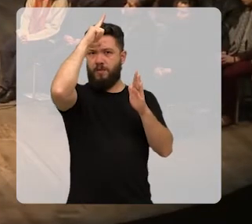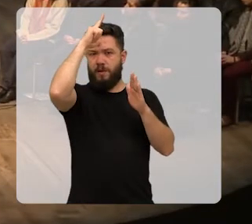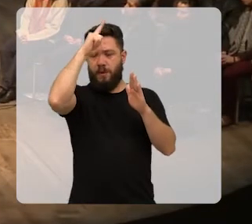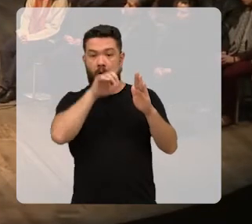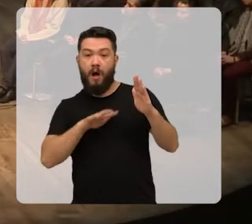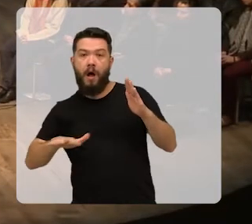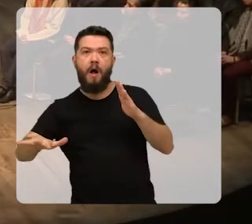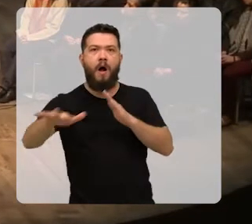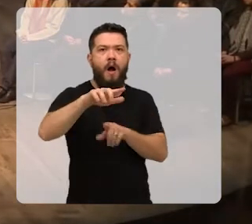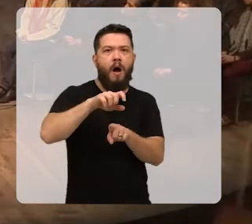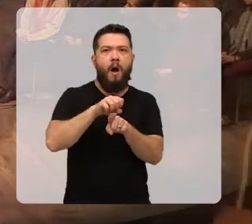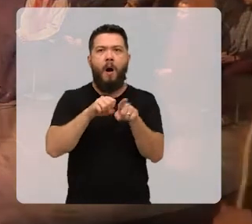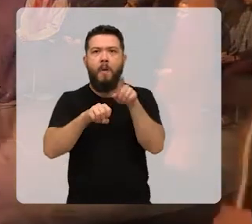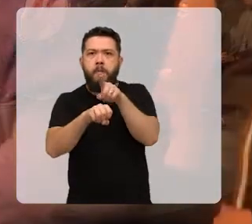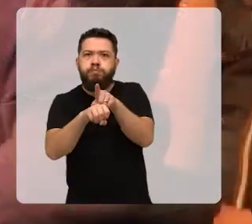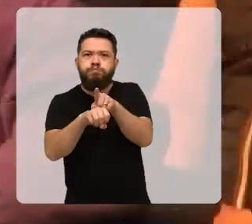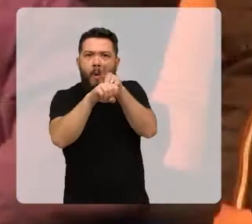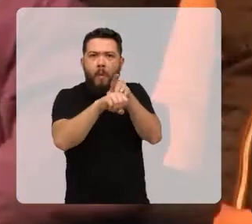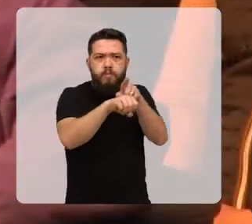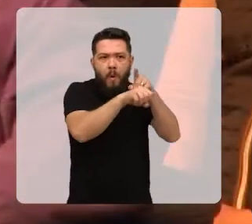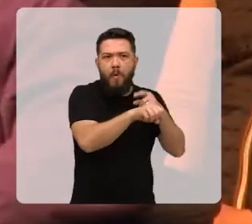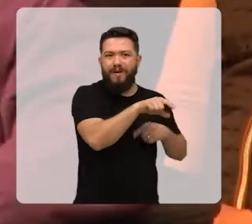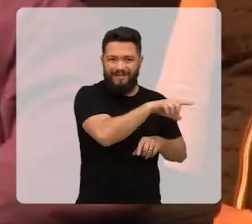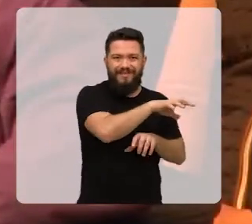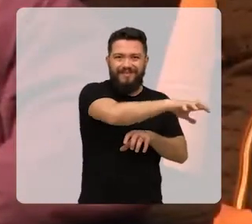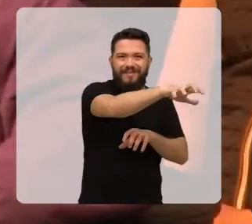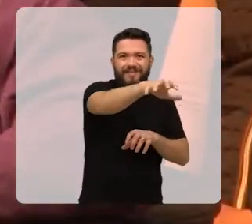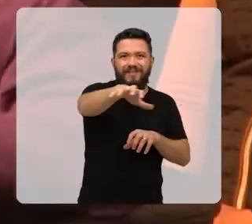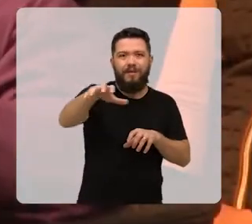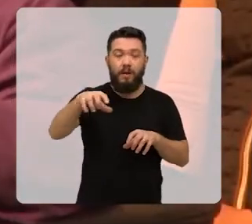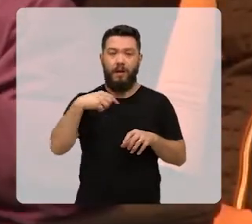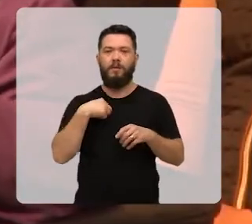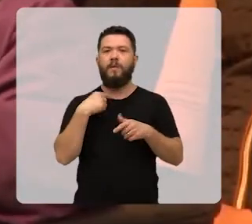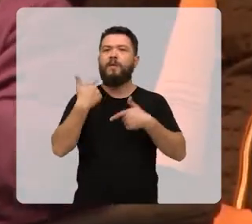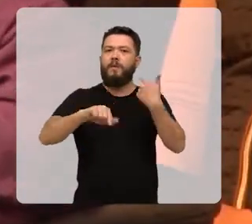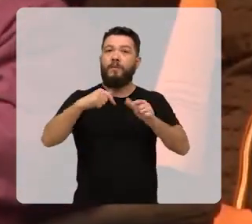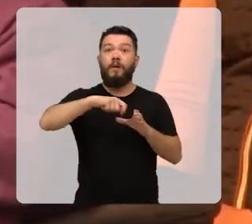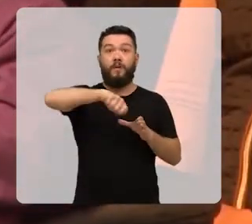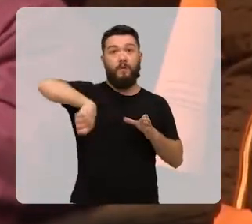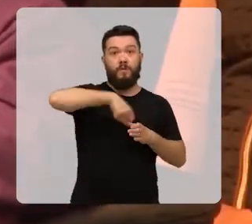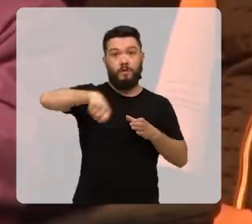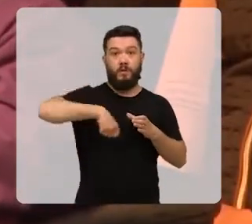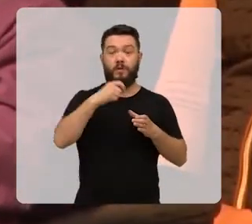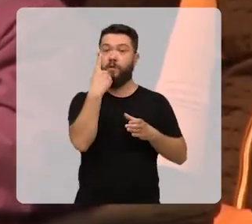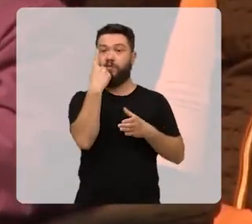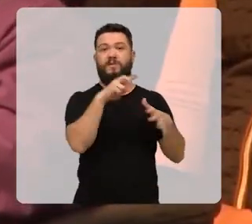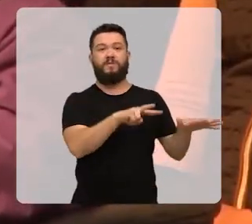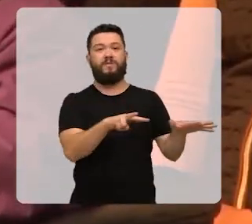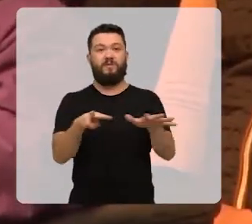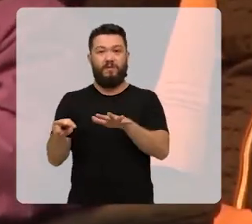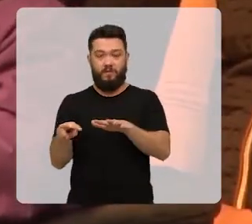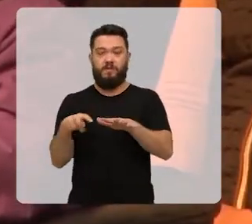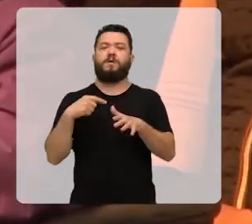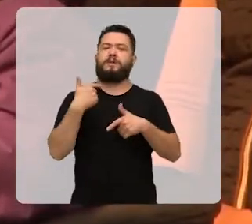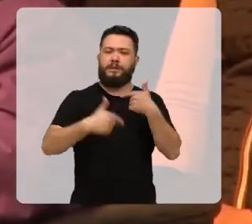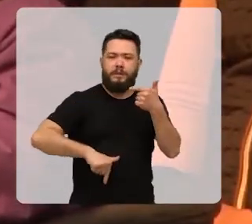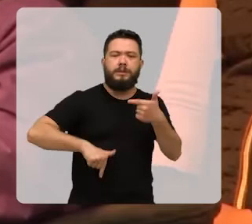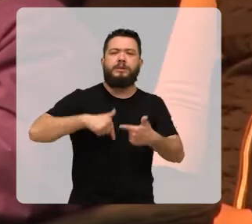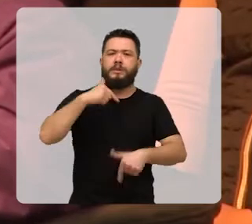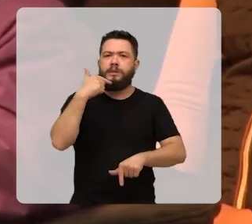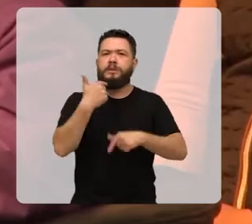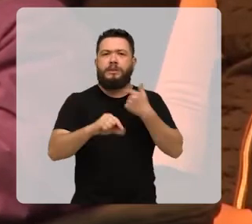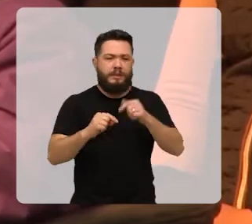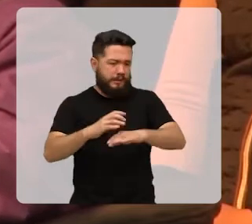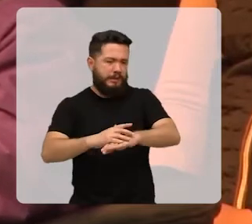de concentração. Lá ainda trabalhei na cozinha por uma semana e sofri queimadas,